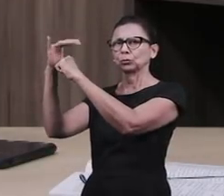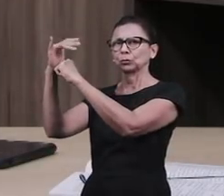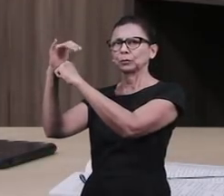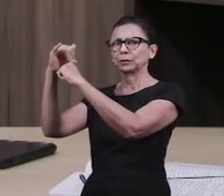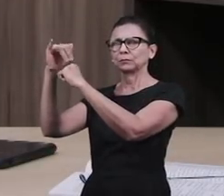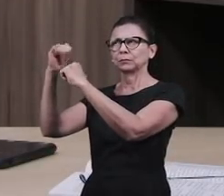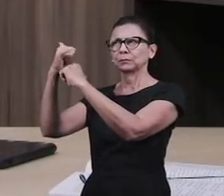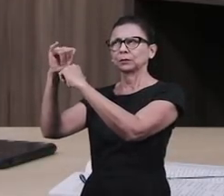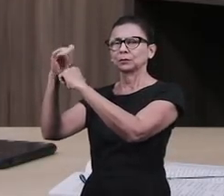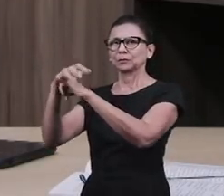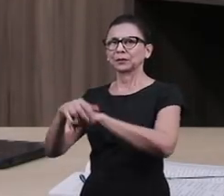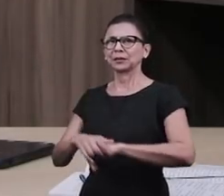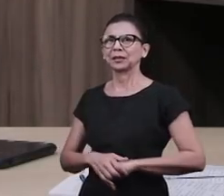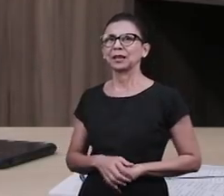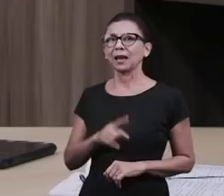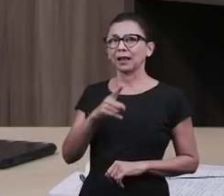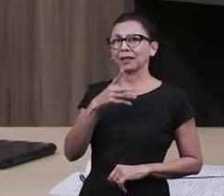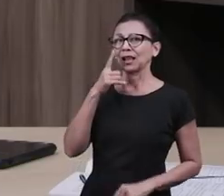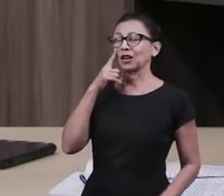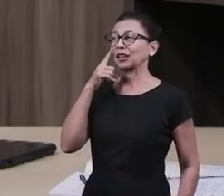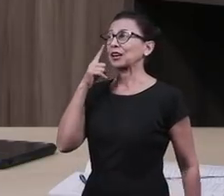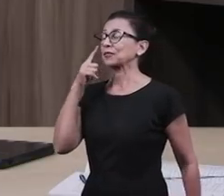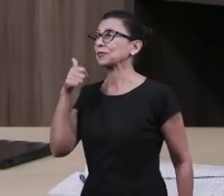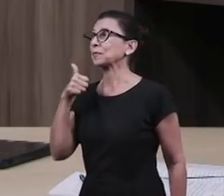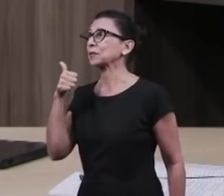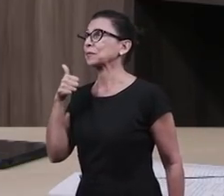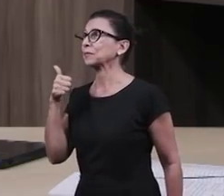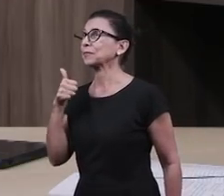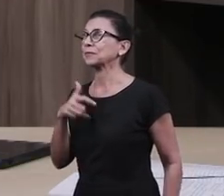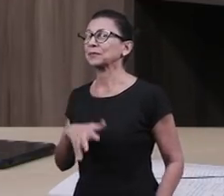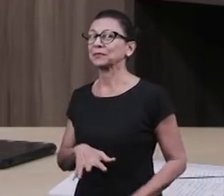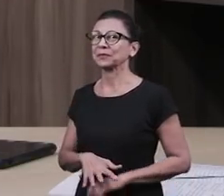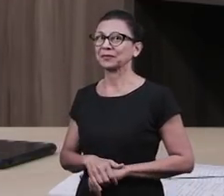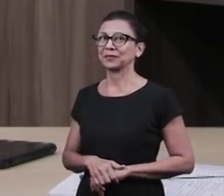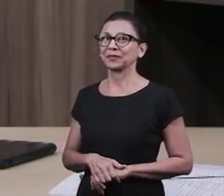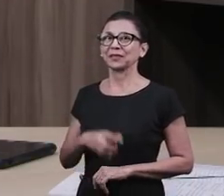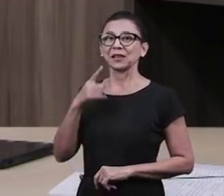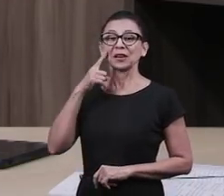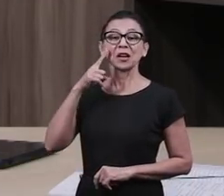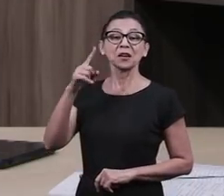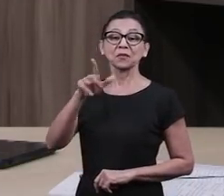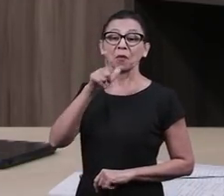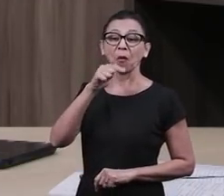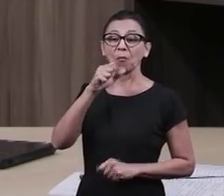eu chegar lá, o que eu quero assistir primeiro é a passagem do Mar Vermelho,